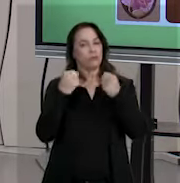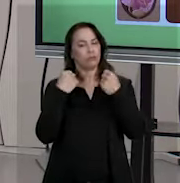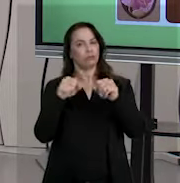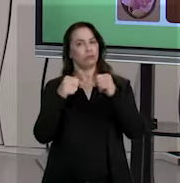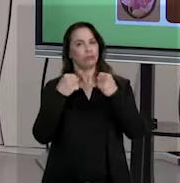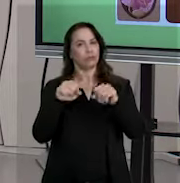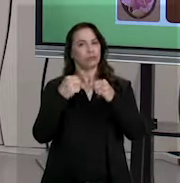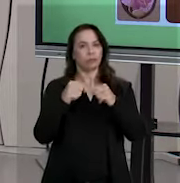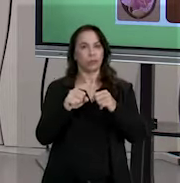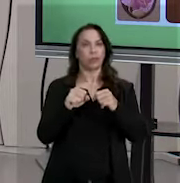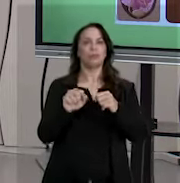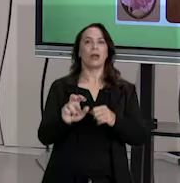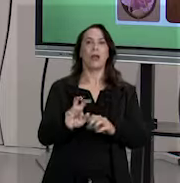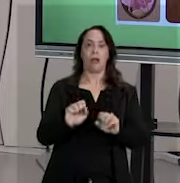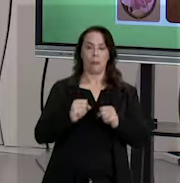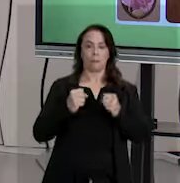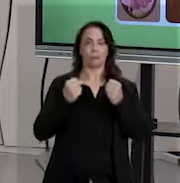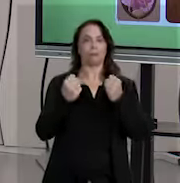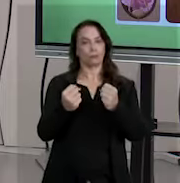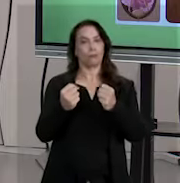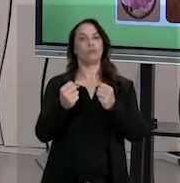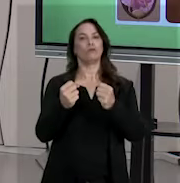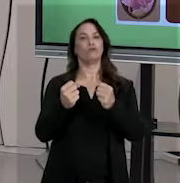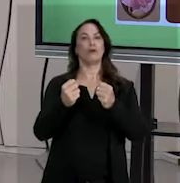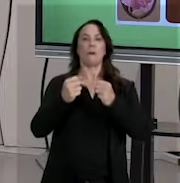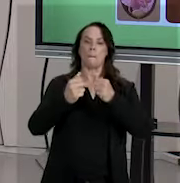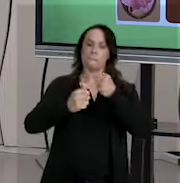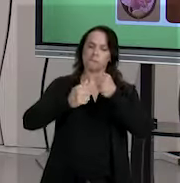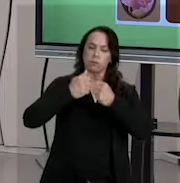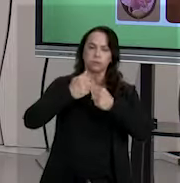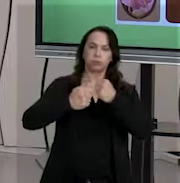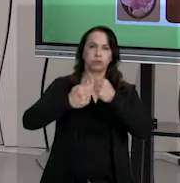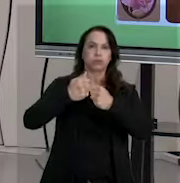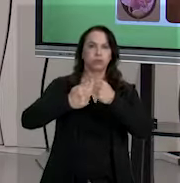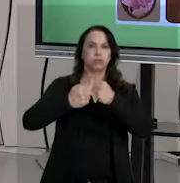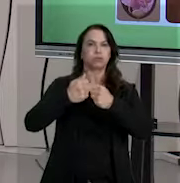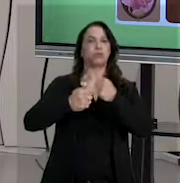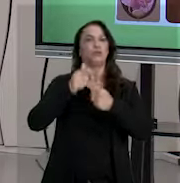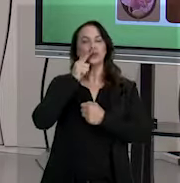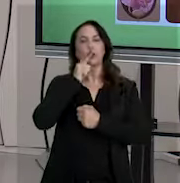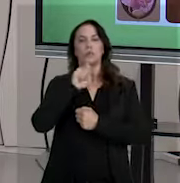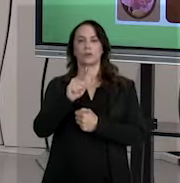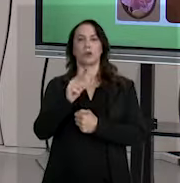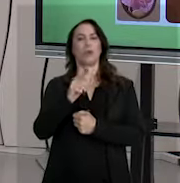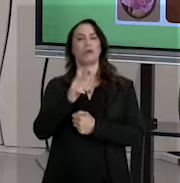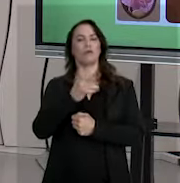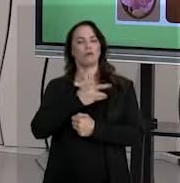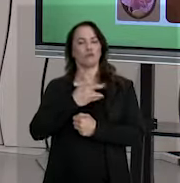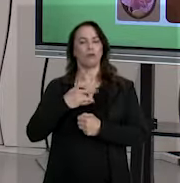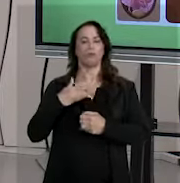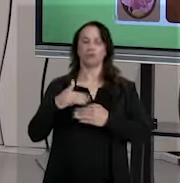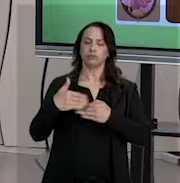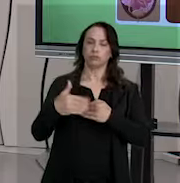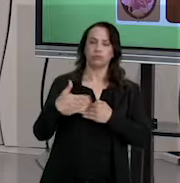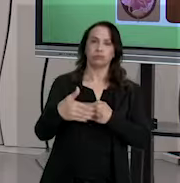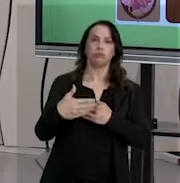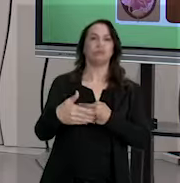essas articulações para que a gente tenha, né, uma vida saudável ao longo aí de